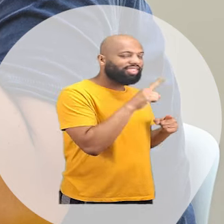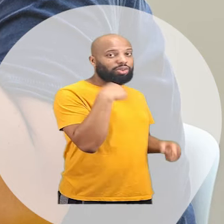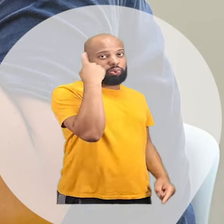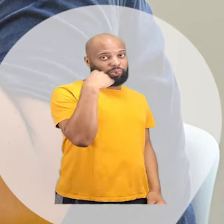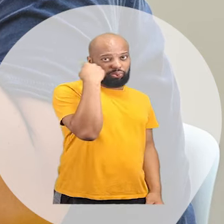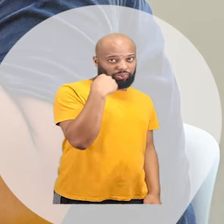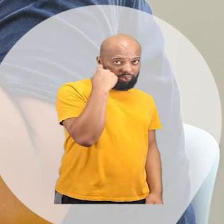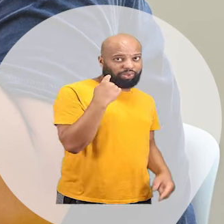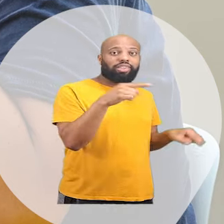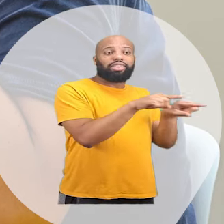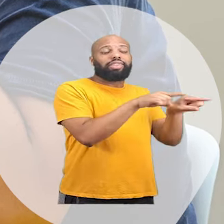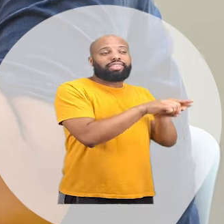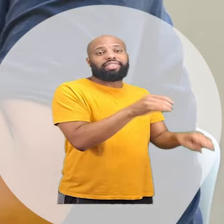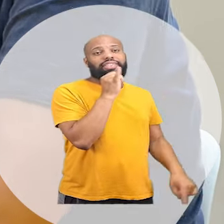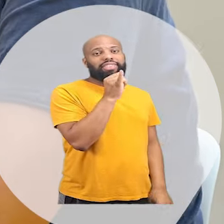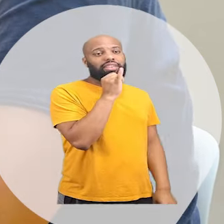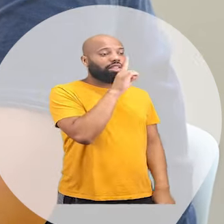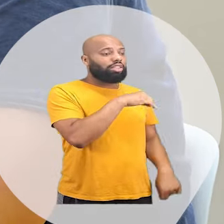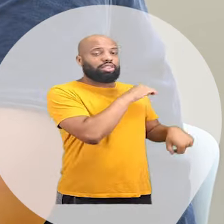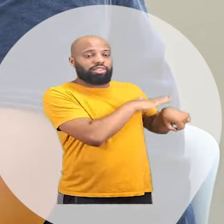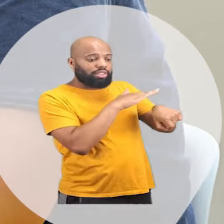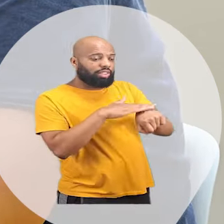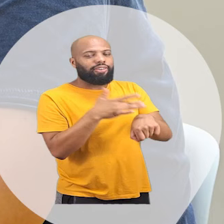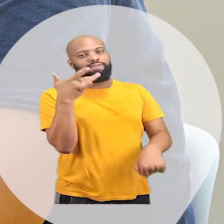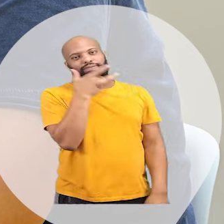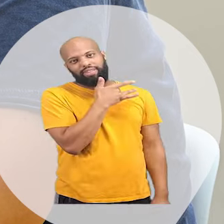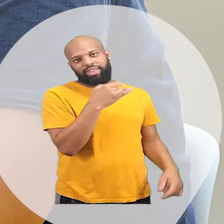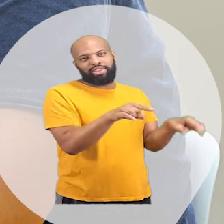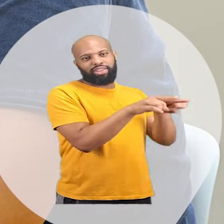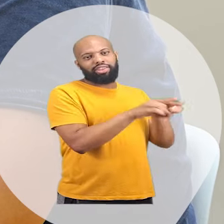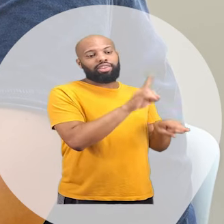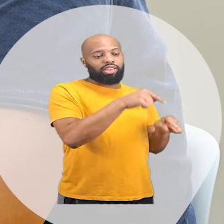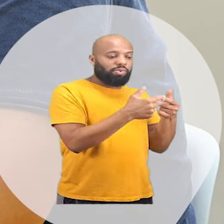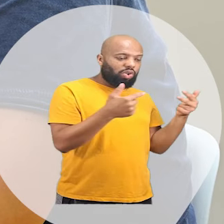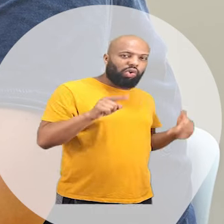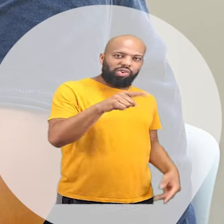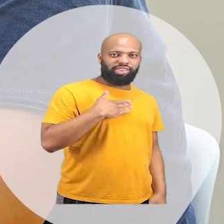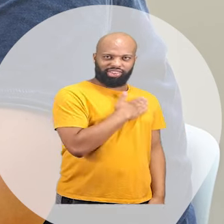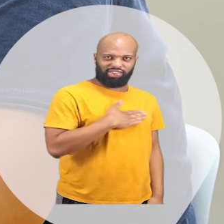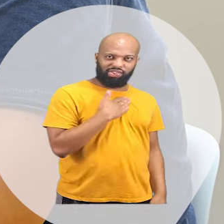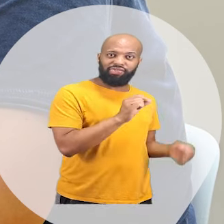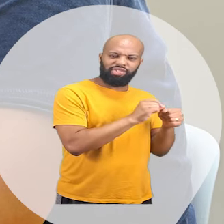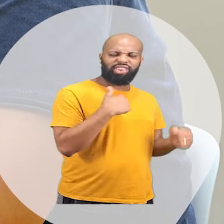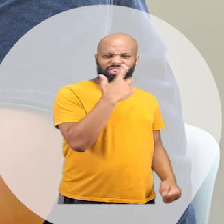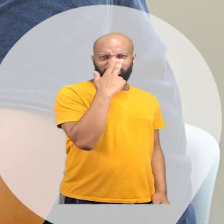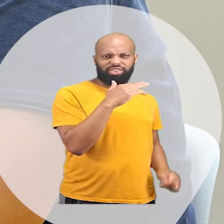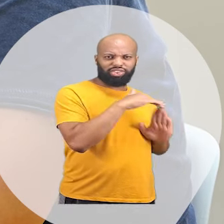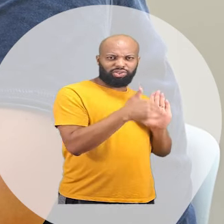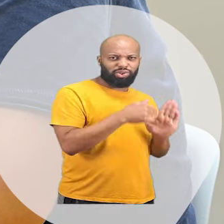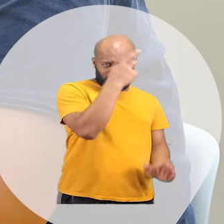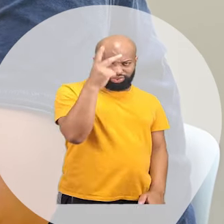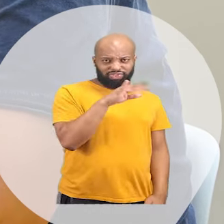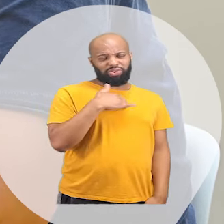doido sem ter esse é porque é um momento gostoso é uma coisa que você gosta de fazer que acho que toda